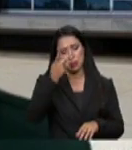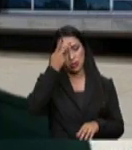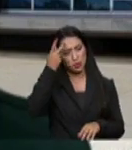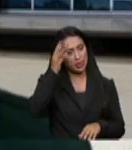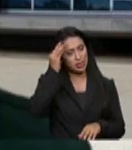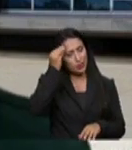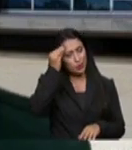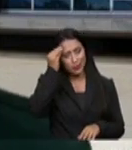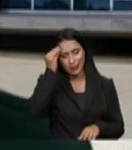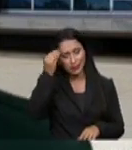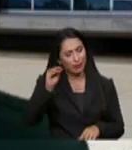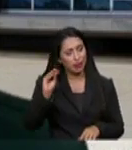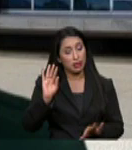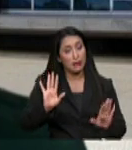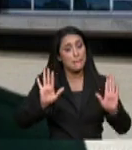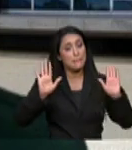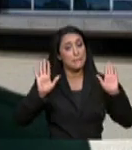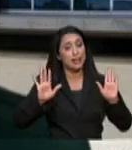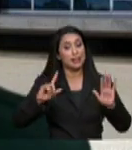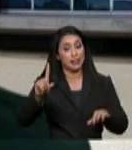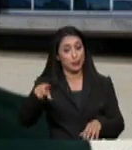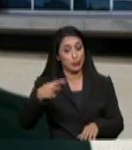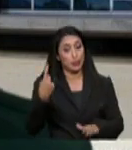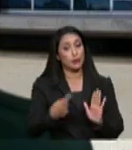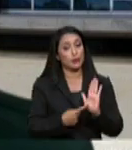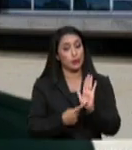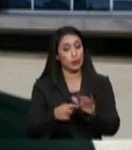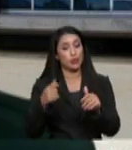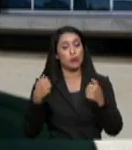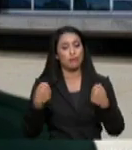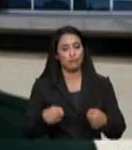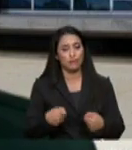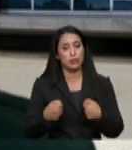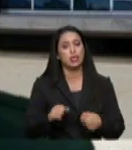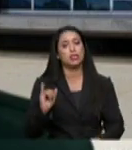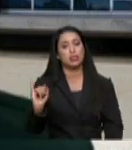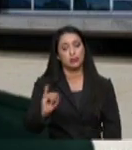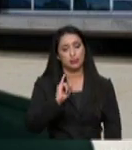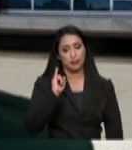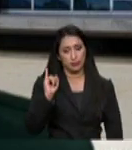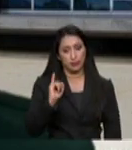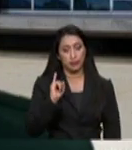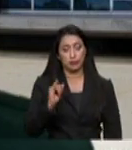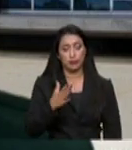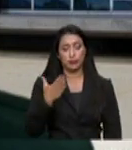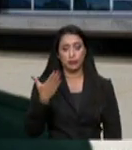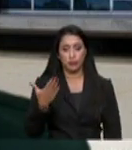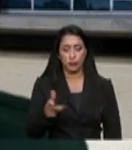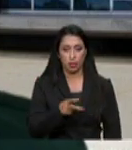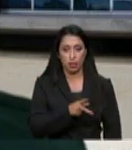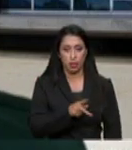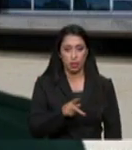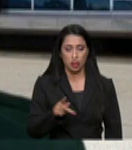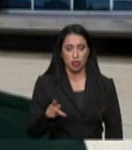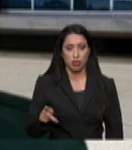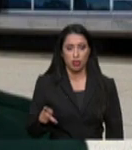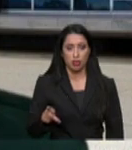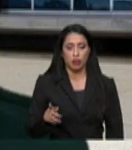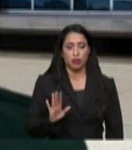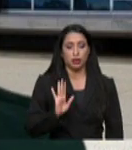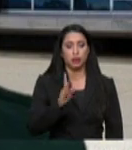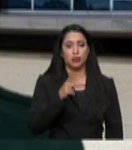a massa e depois Se mostraram realmente necessário a sua presidente eu